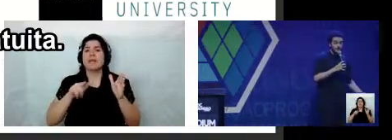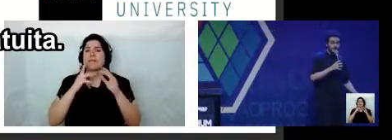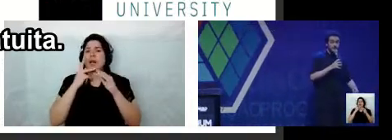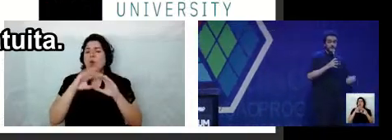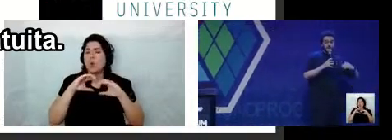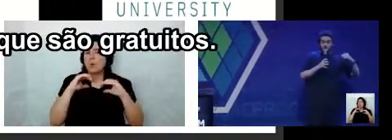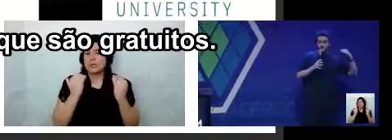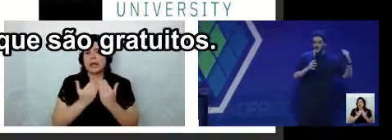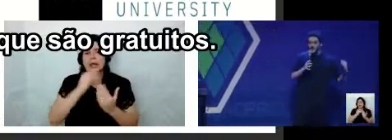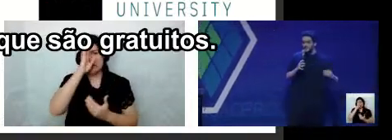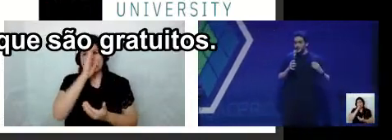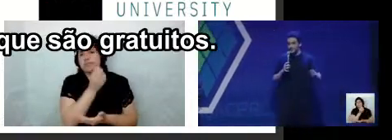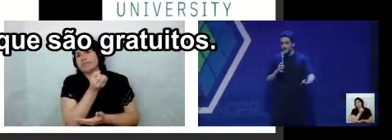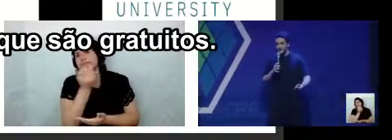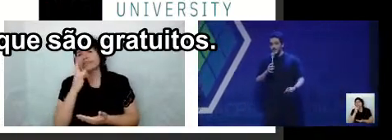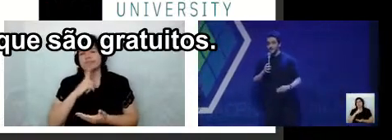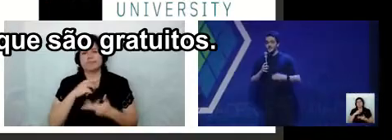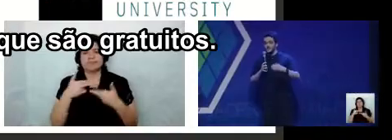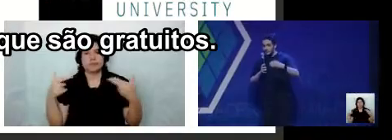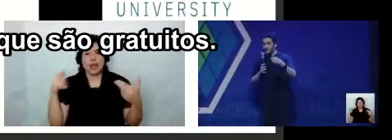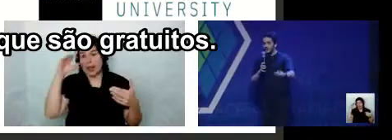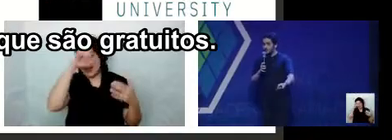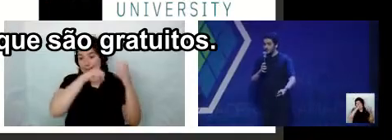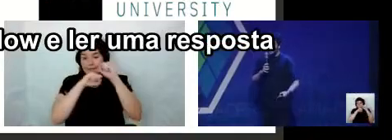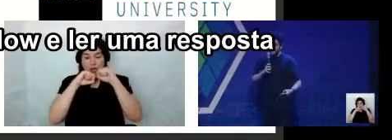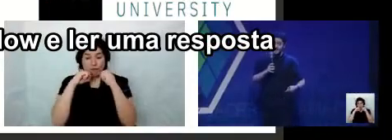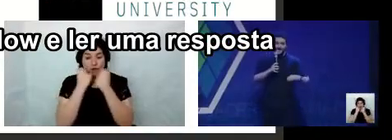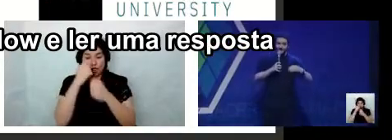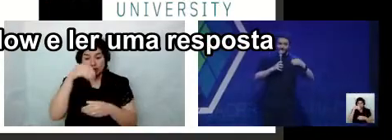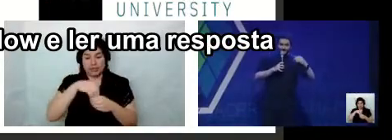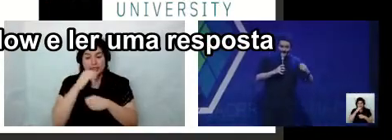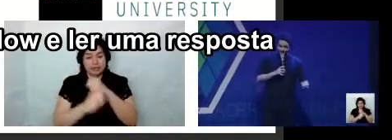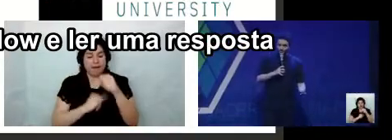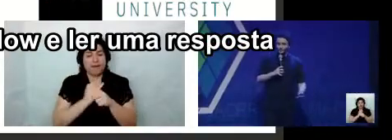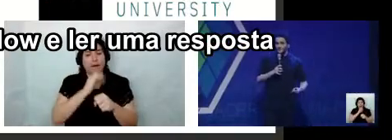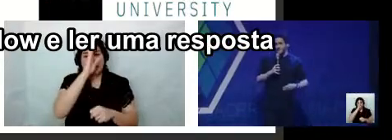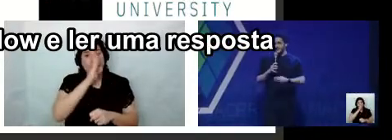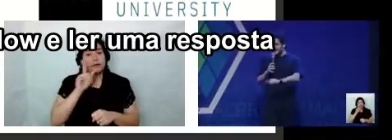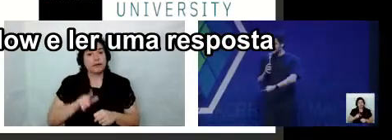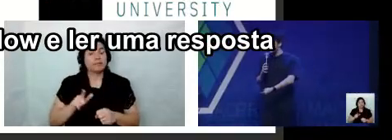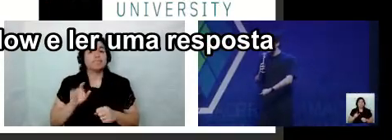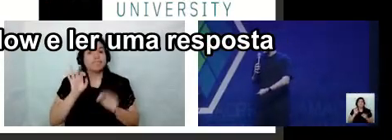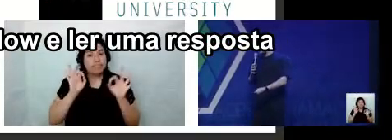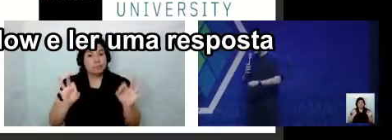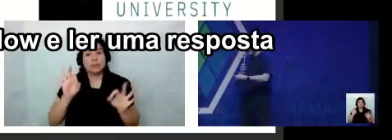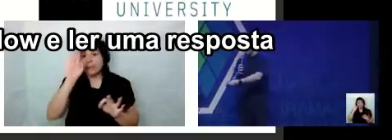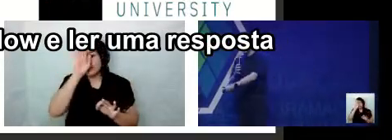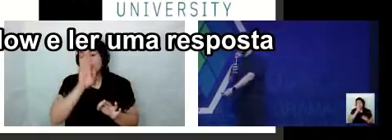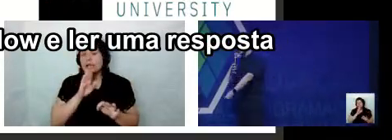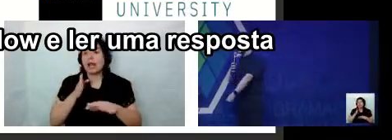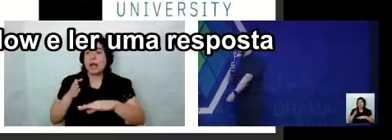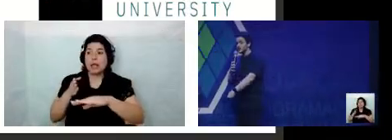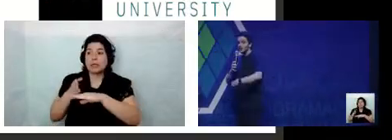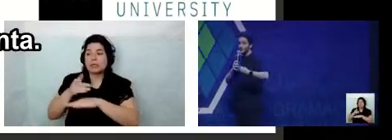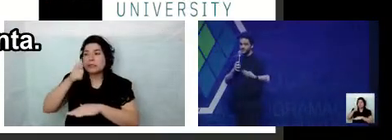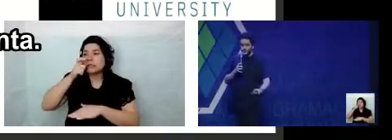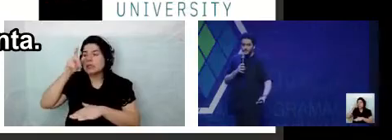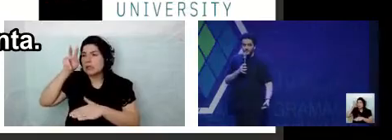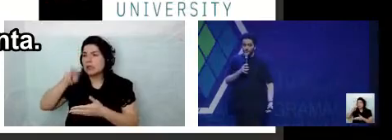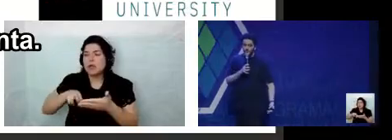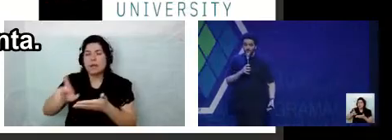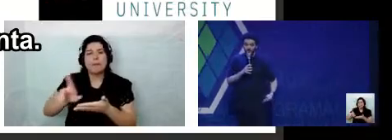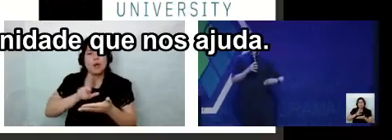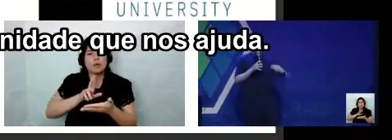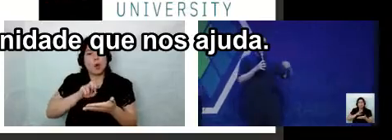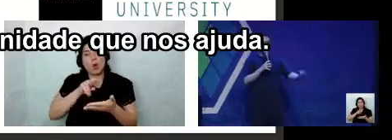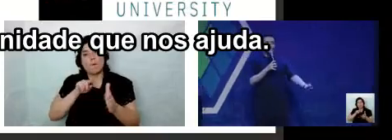coisa gratuita, a gente aprende em fóruns da internet que são gratuitos, então é gratuito você entrar no Stack Overflow e ler uma resposta ou responder